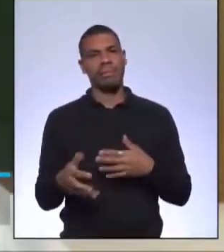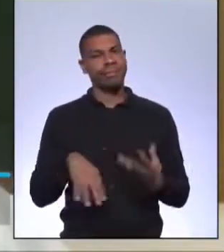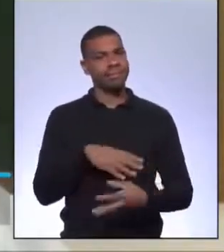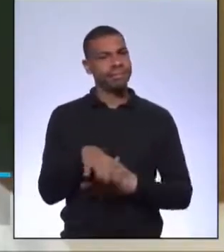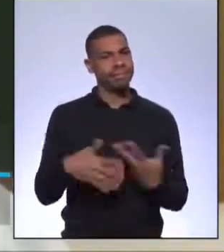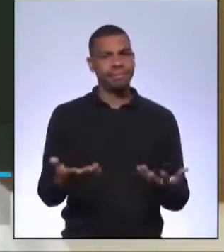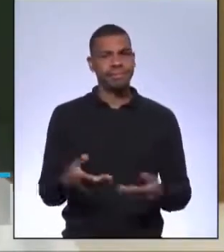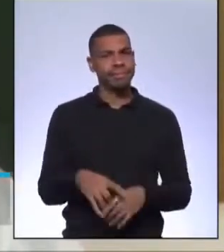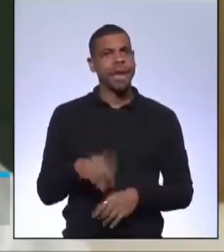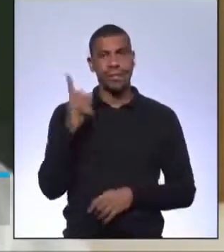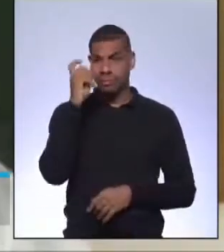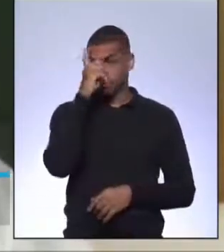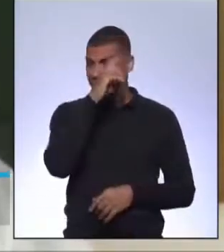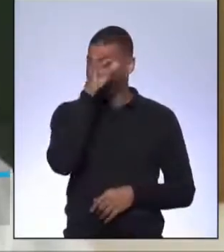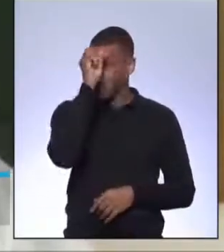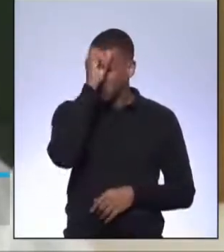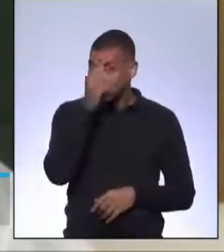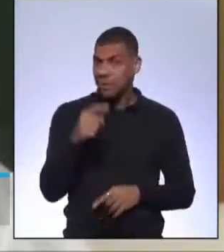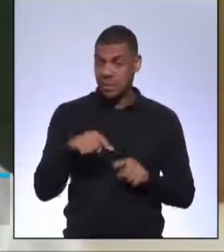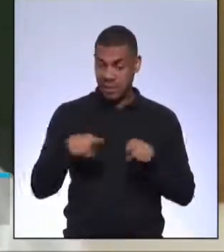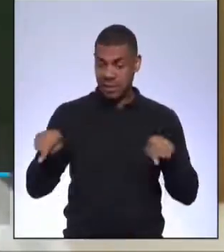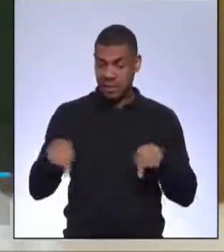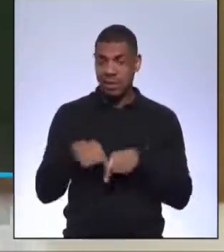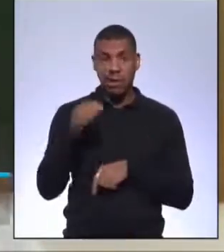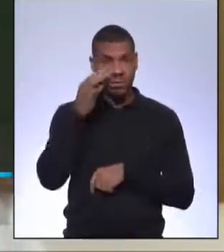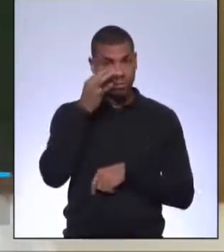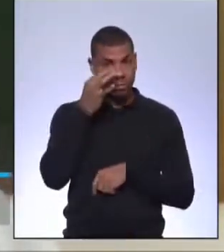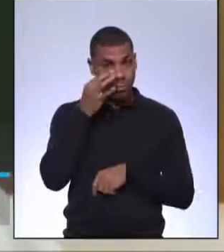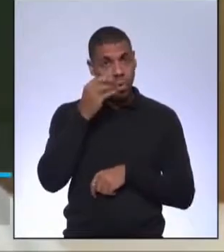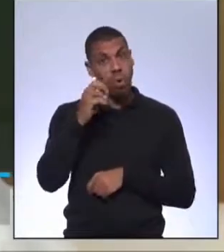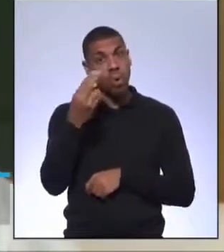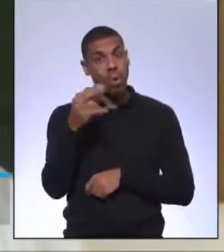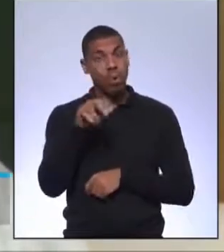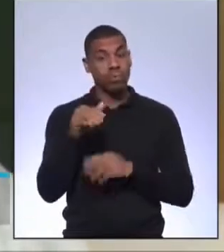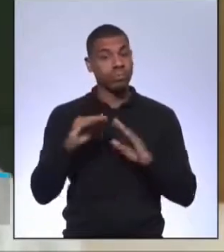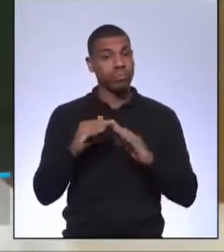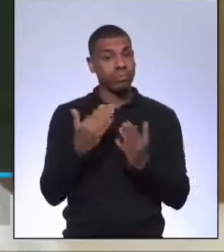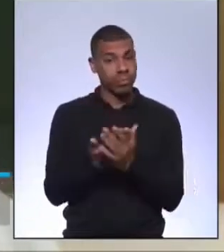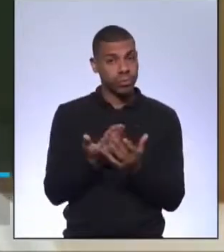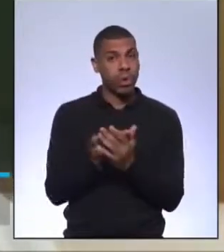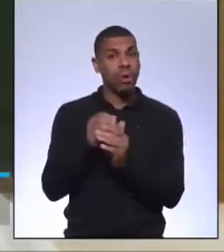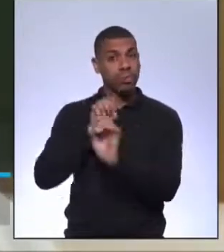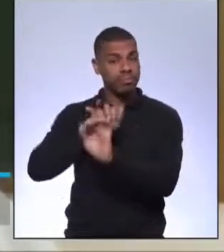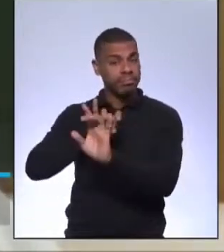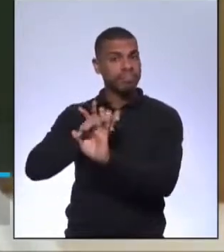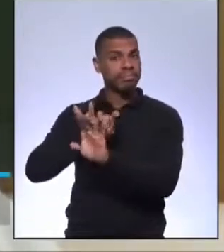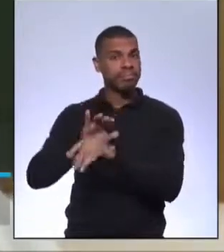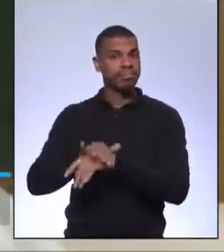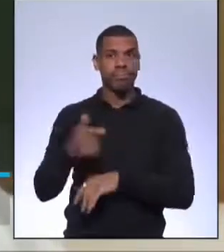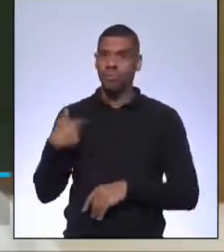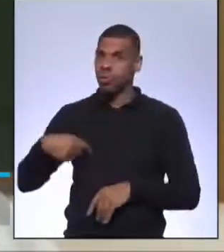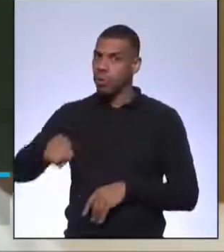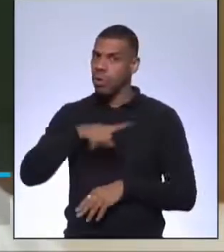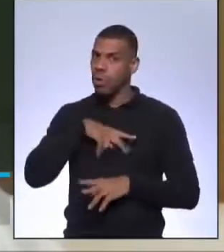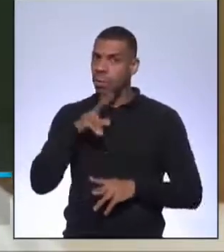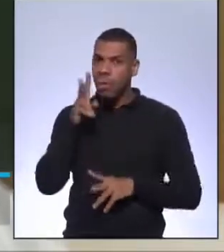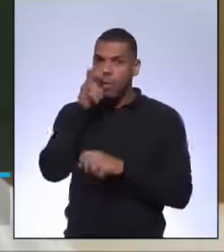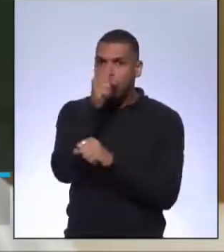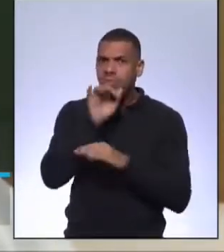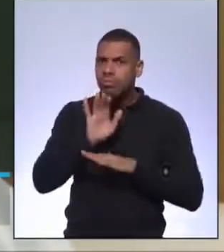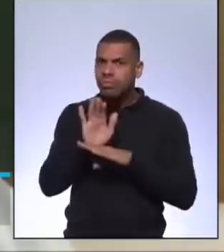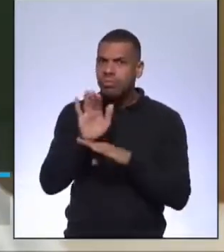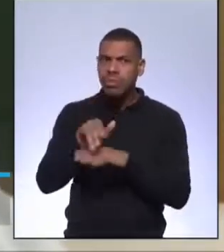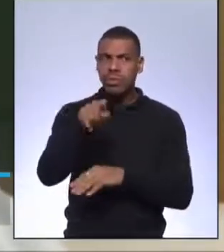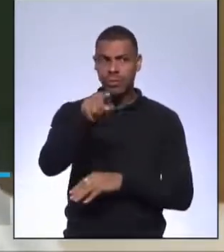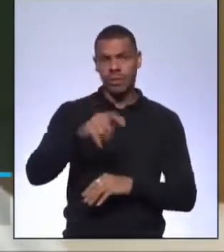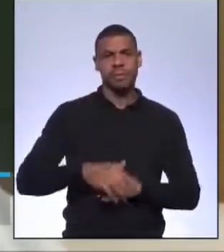aprender, seja na escola presencial, seja na aula remota. A gente está aqui, gente, para dar uma força só,